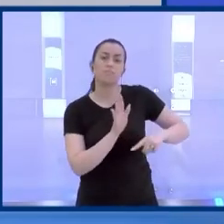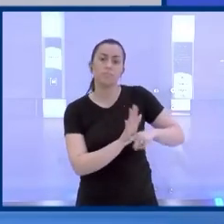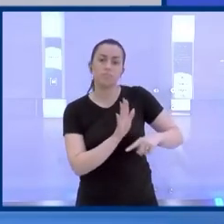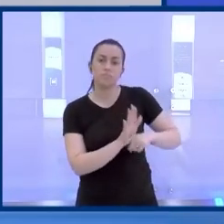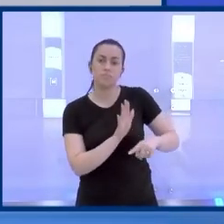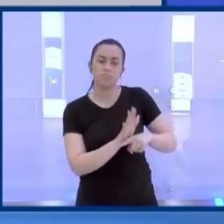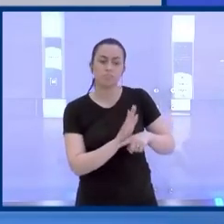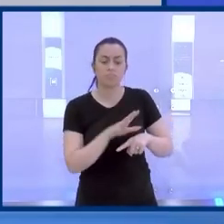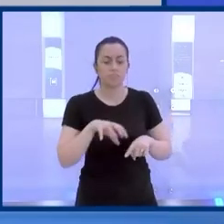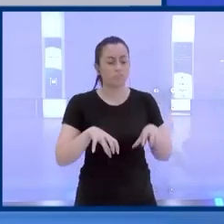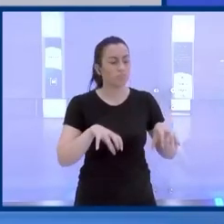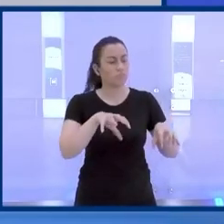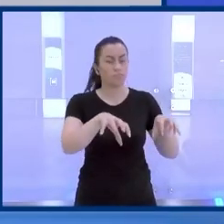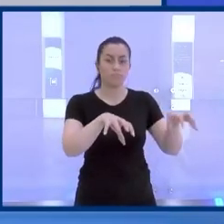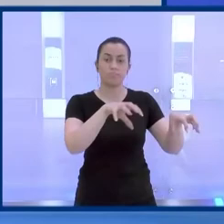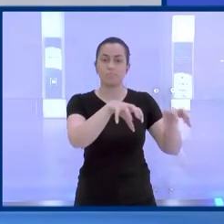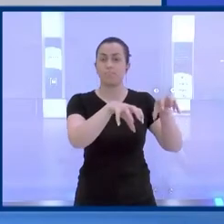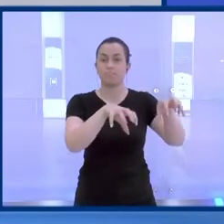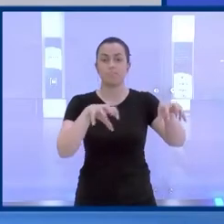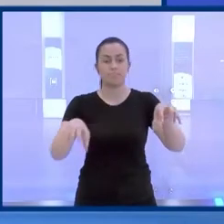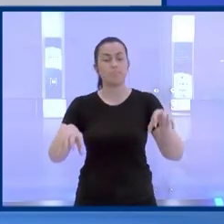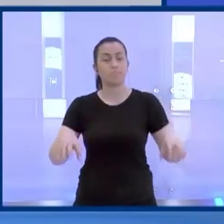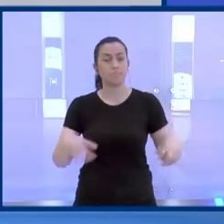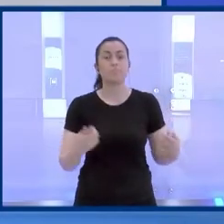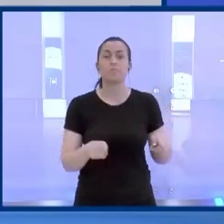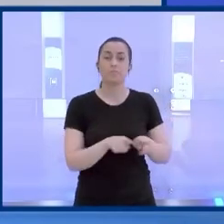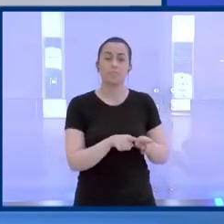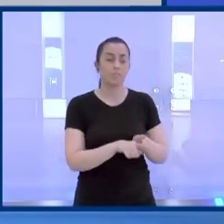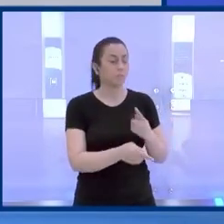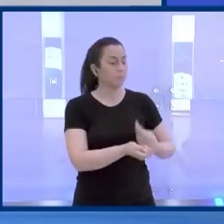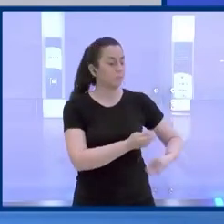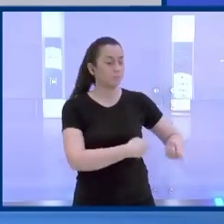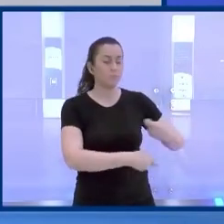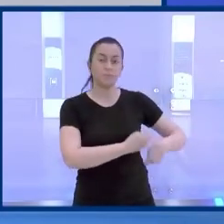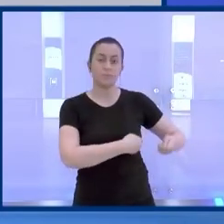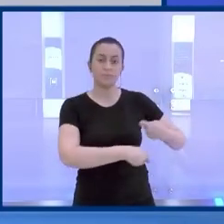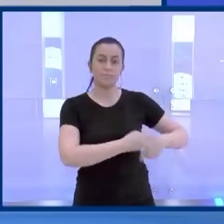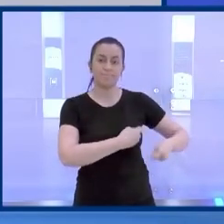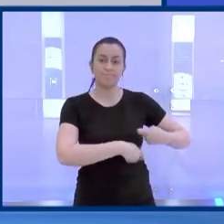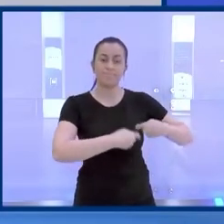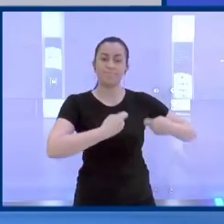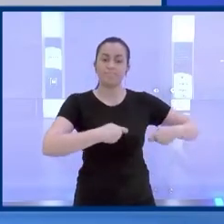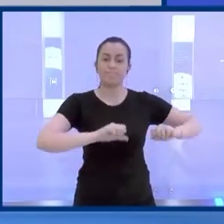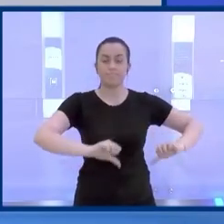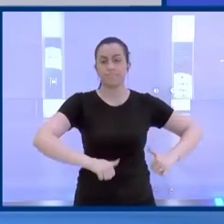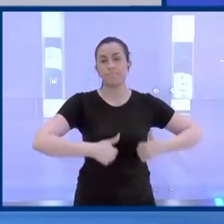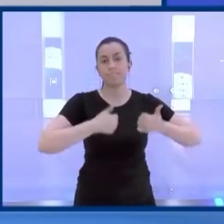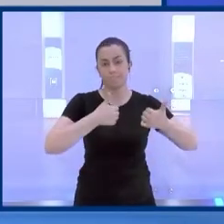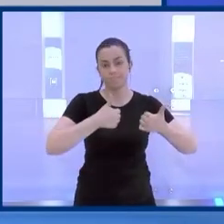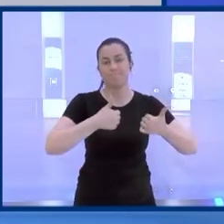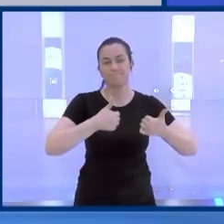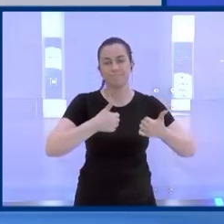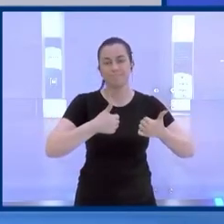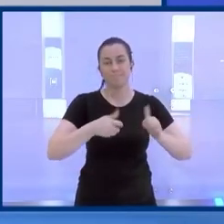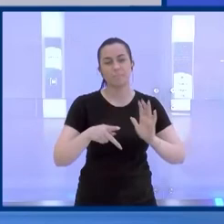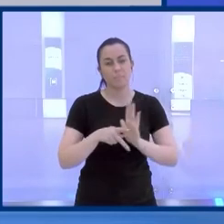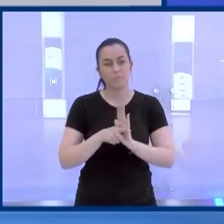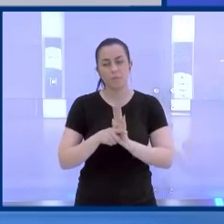seu espaço. Na economia, esse protagonista é o setor privado e não o